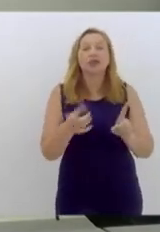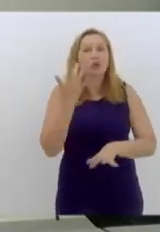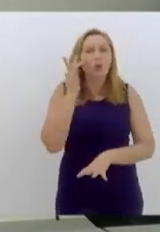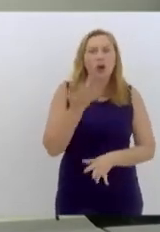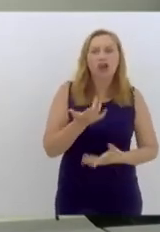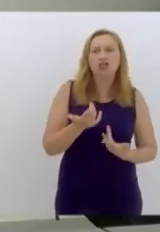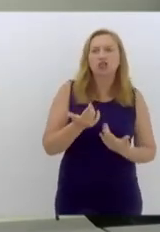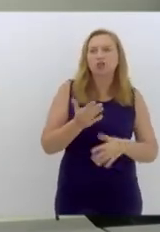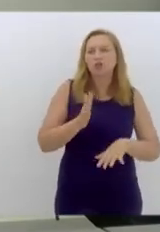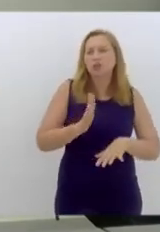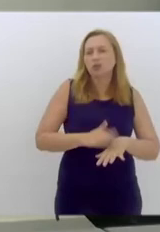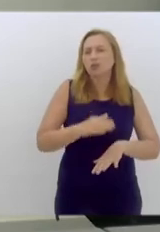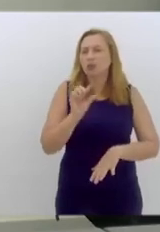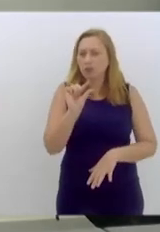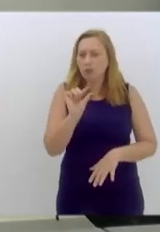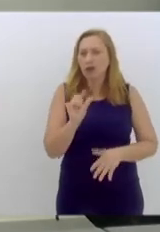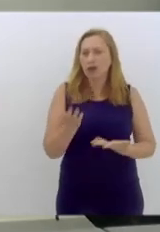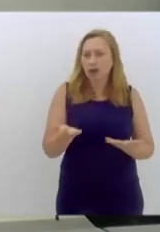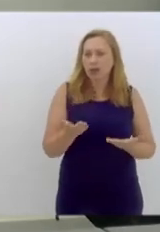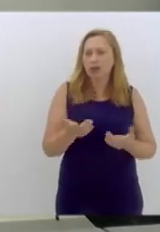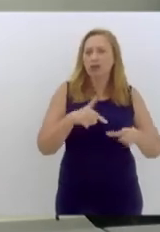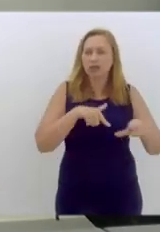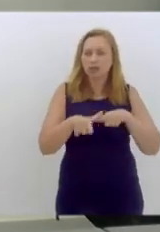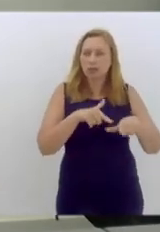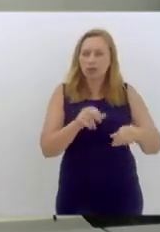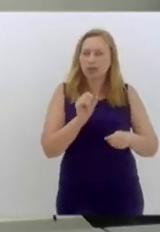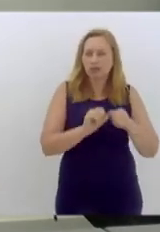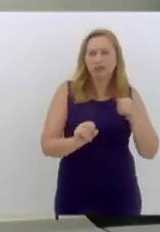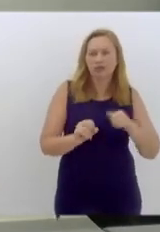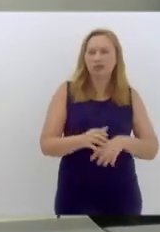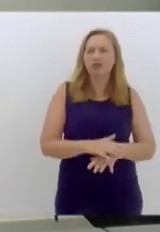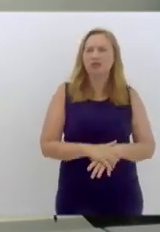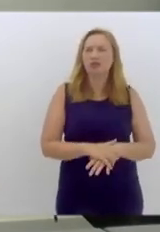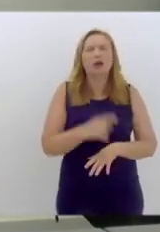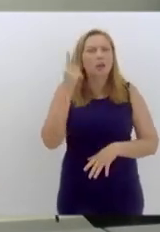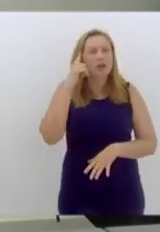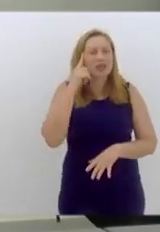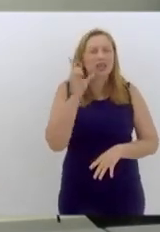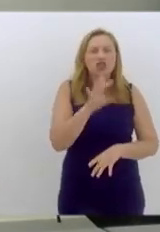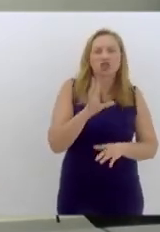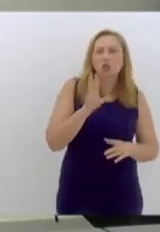tem que ir um pouco além disso, e esses trabalhos que a gente tem feito lá, um pouco além de pensar só no